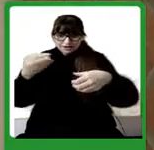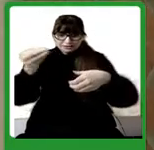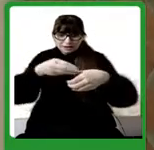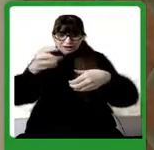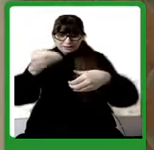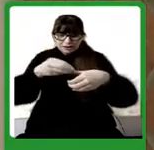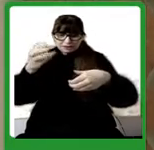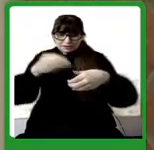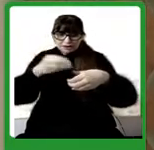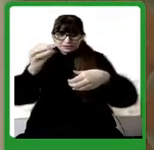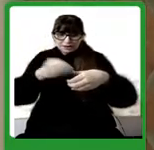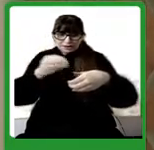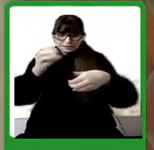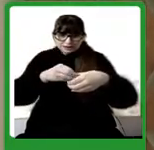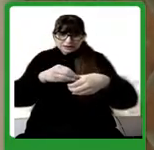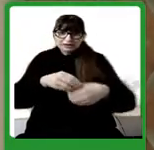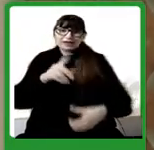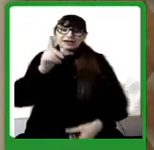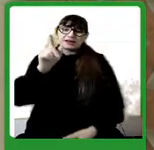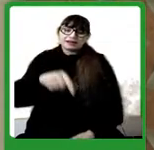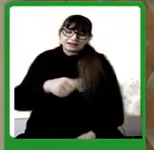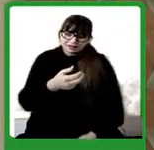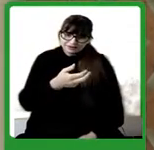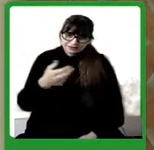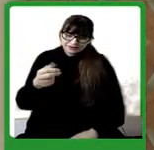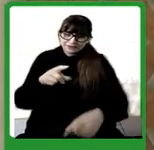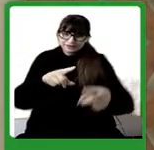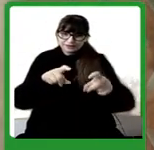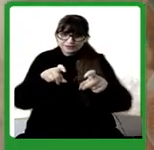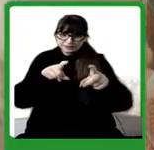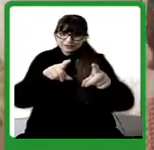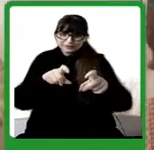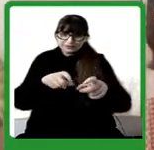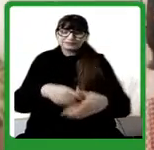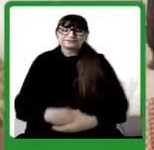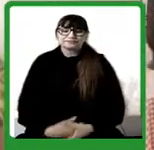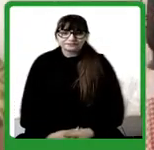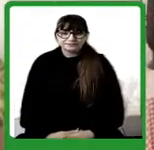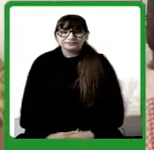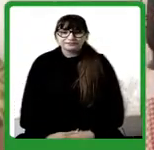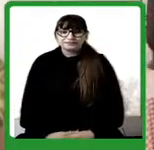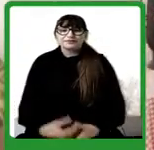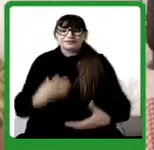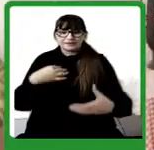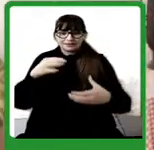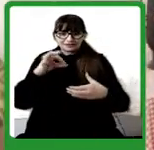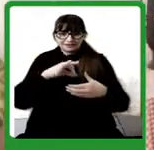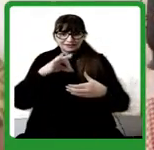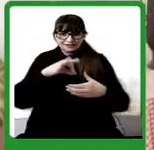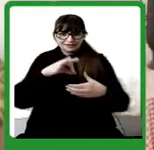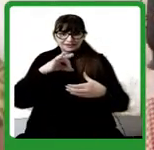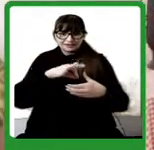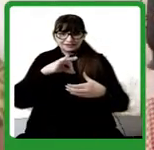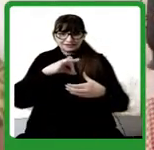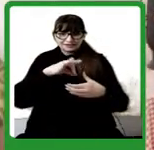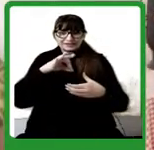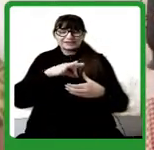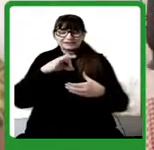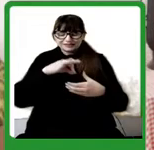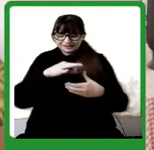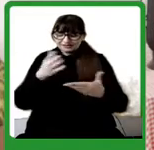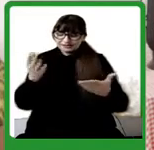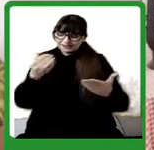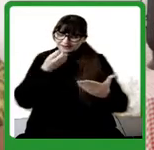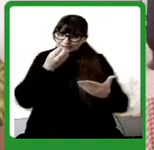de vocês? É muito coisa de colono. O nene me trouxe o chá, me dá meu chazinho aqui, ó. Precisa tremer também, fica à vontade. Tô tudo tremendo hoje aqui,